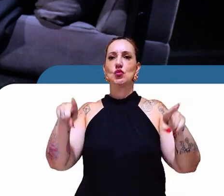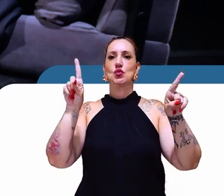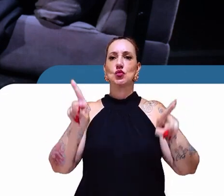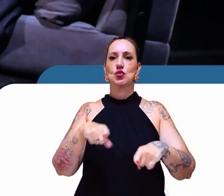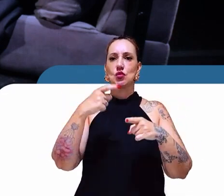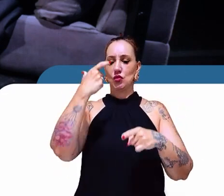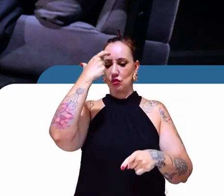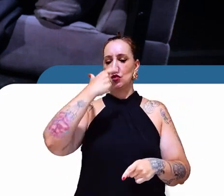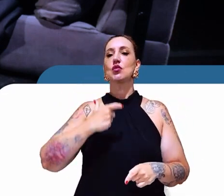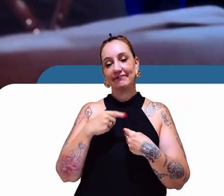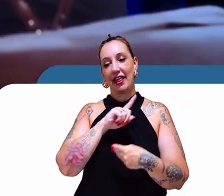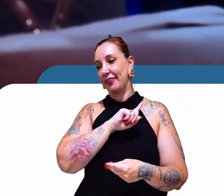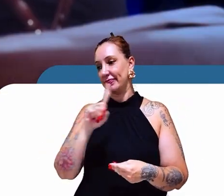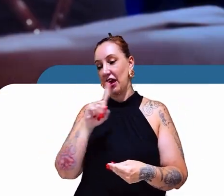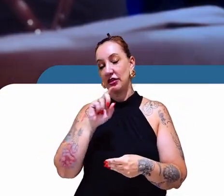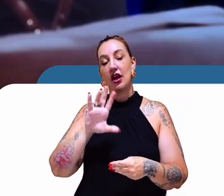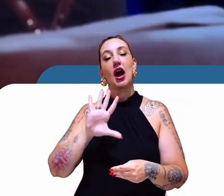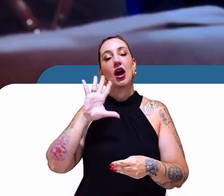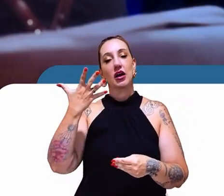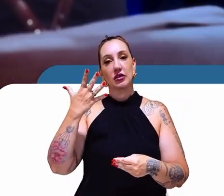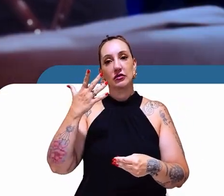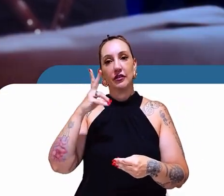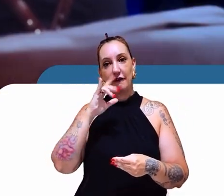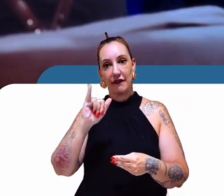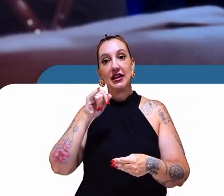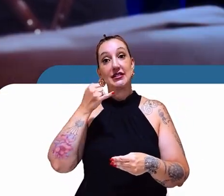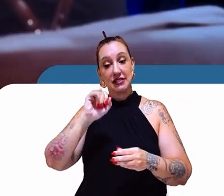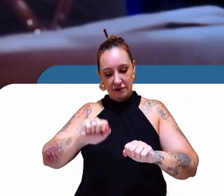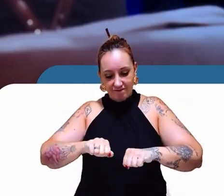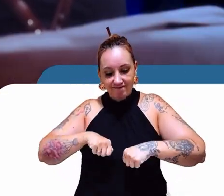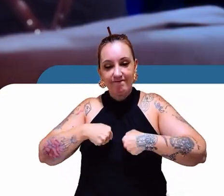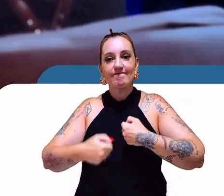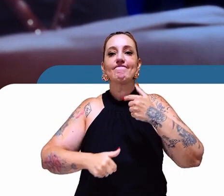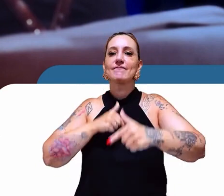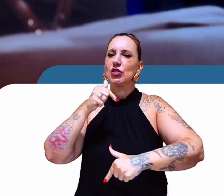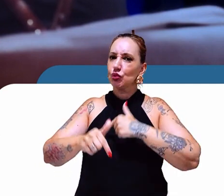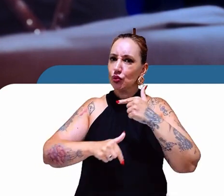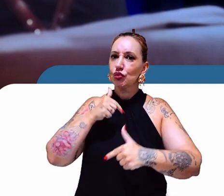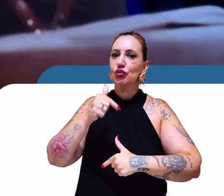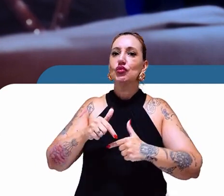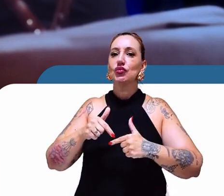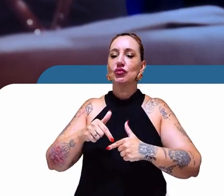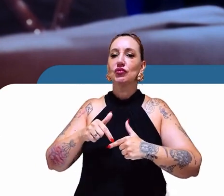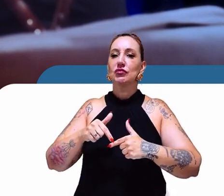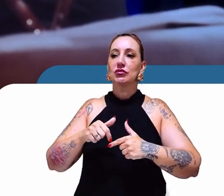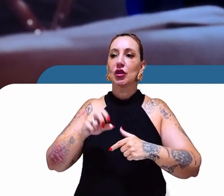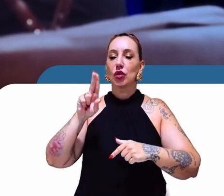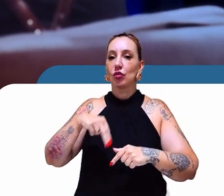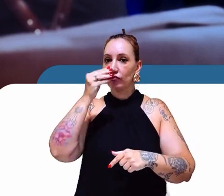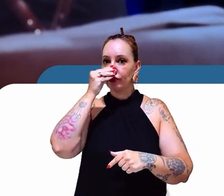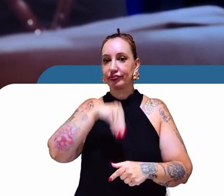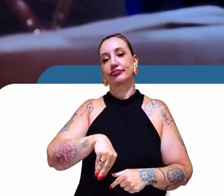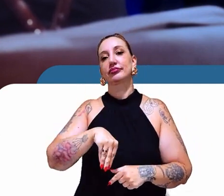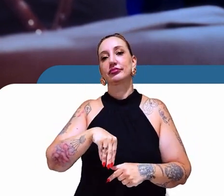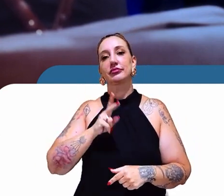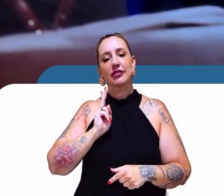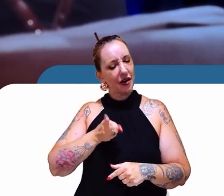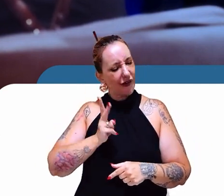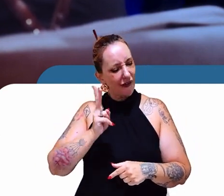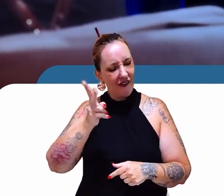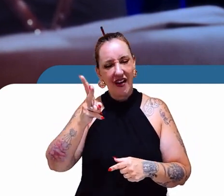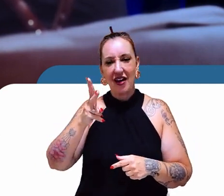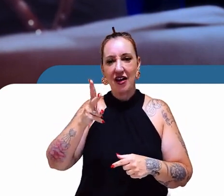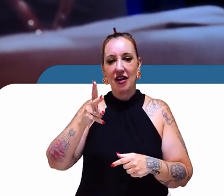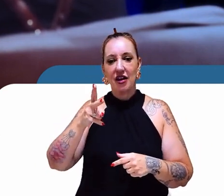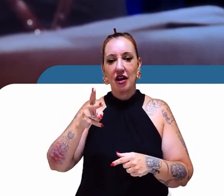o primeiro convidado do projeto foi o maestro Elder tref o importante é persistir e e não desistir nunca né siga em frente